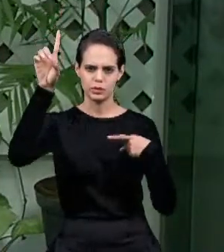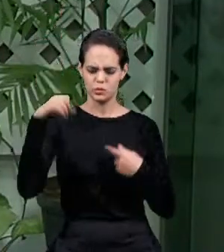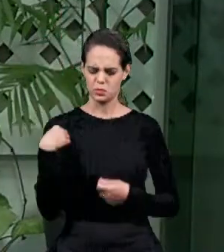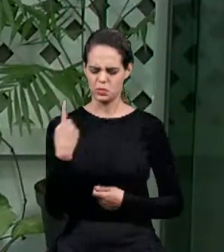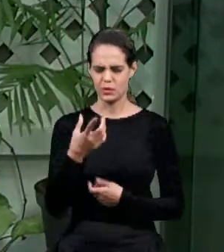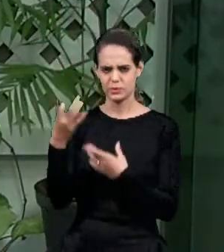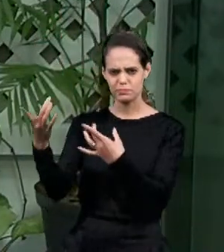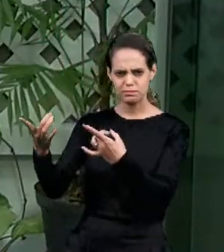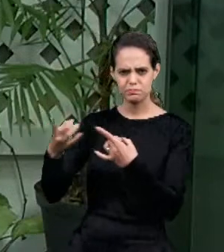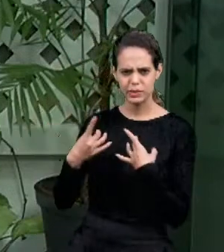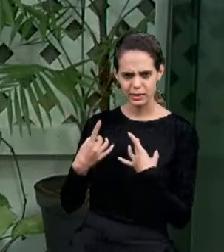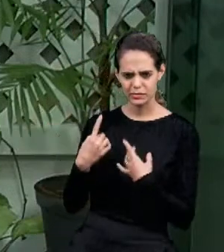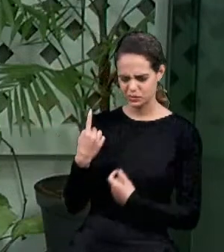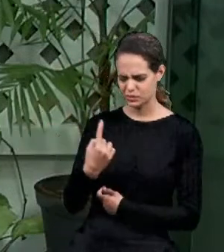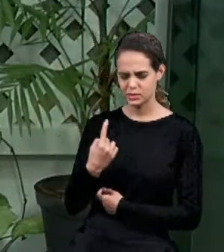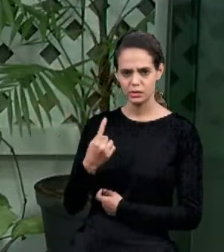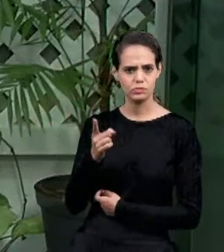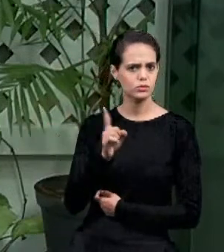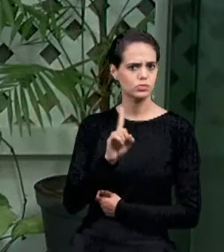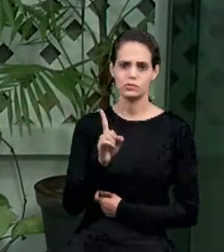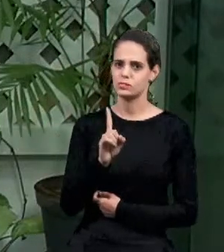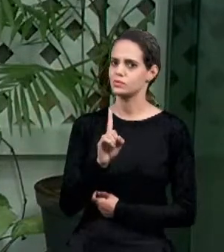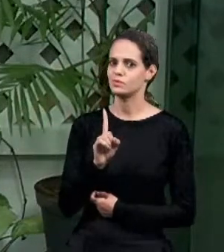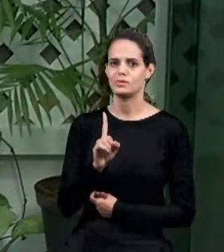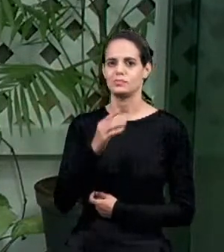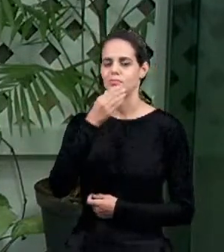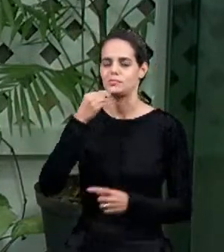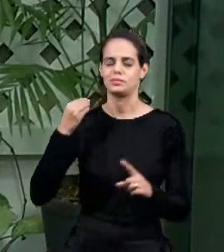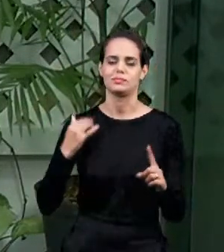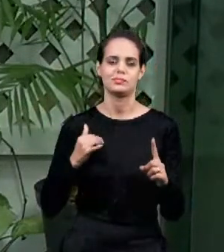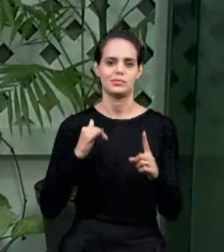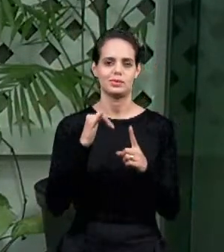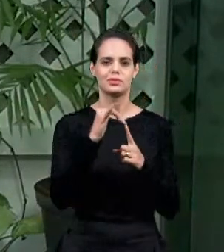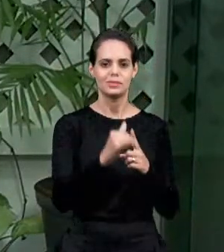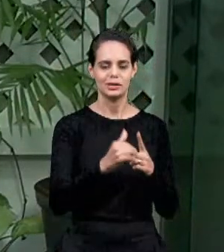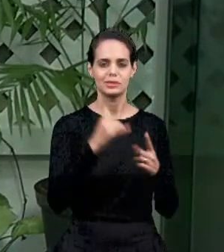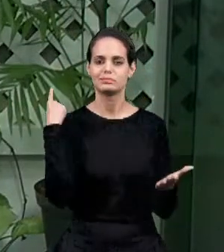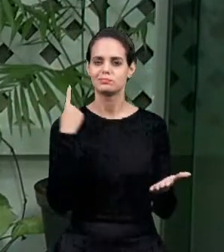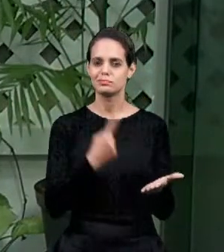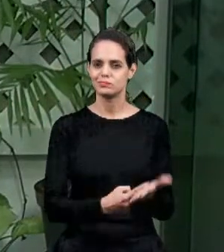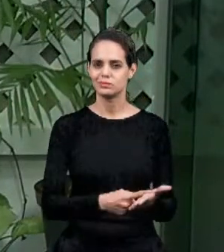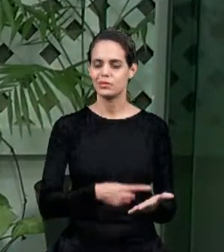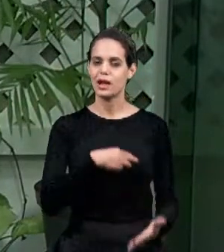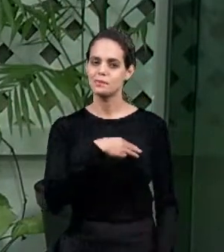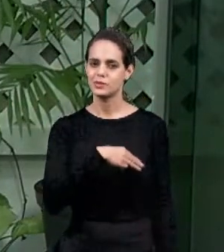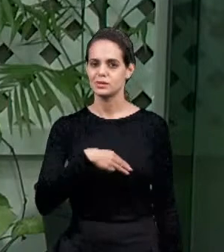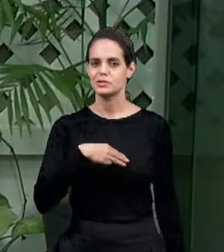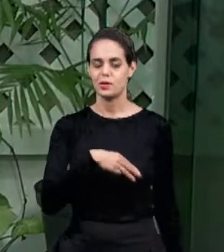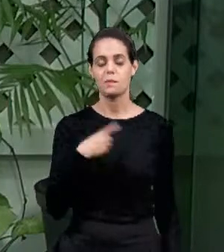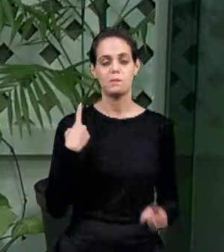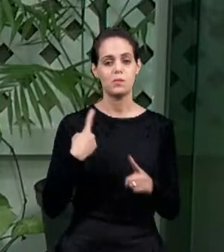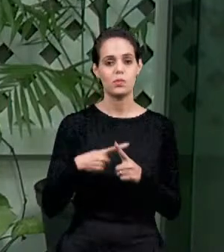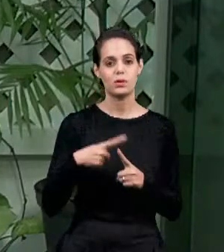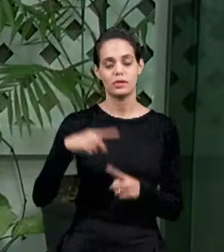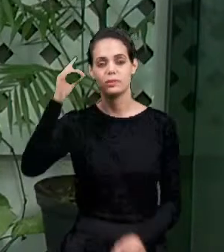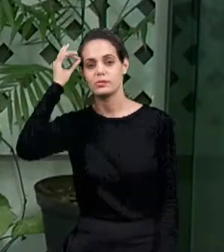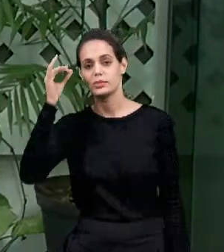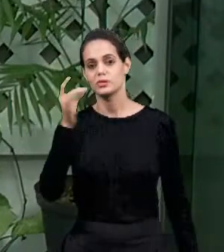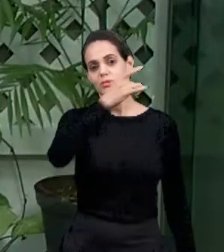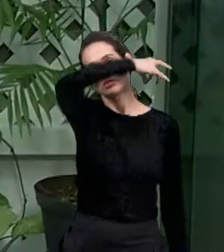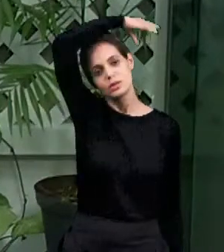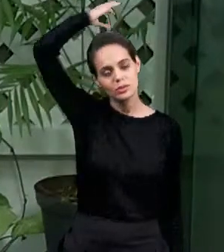O profeta cumpre a sua missão porque ele foi tocado pelo Espírito Santo. Ele foi chamado para uma